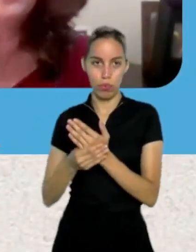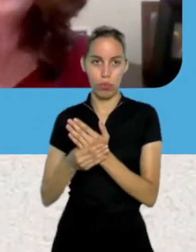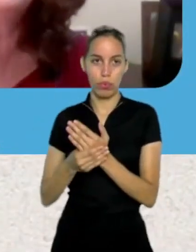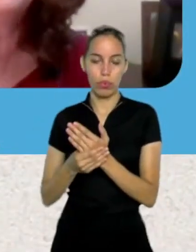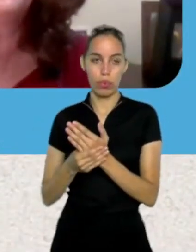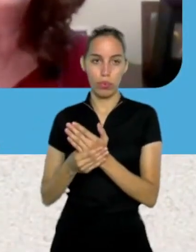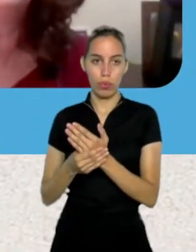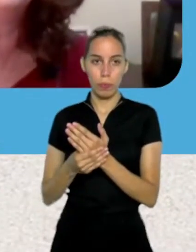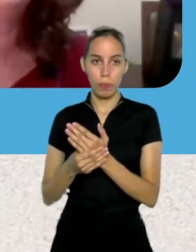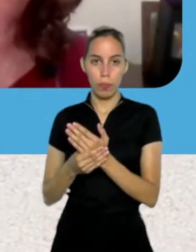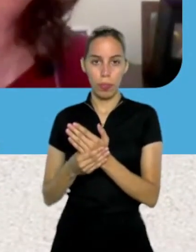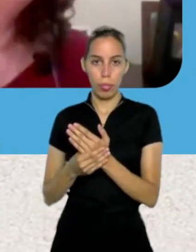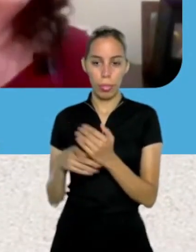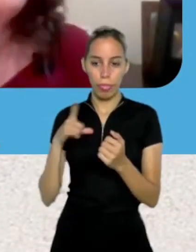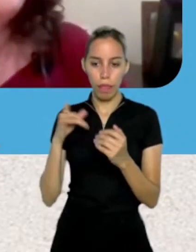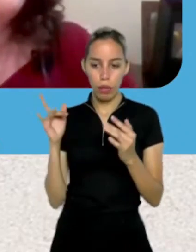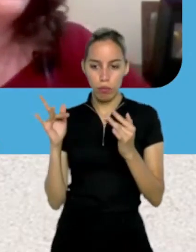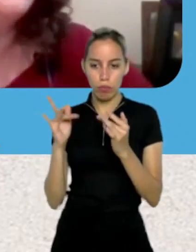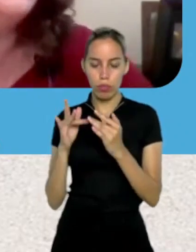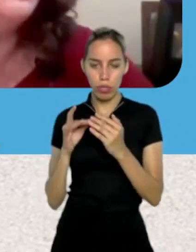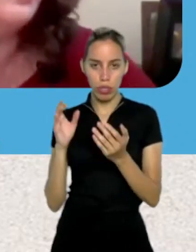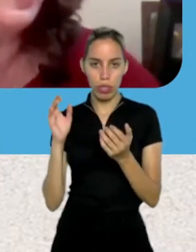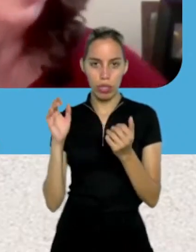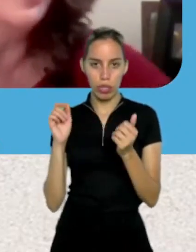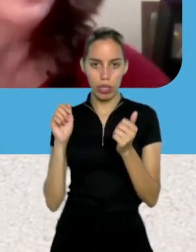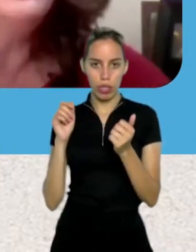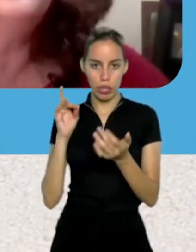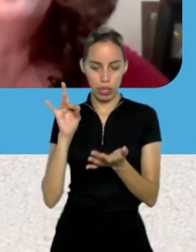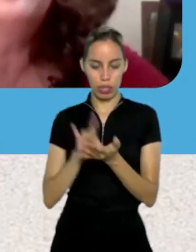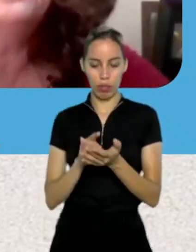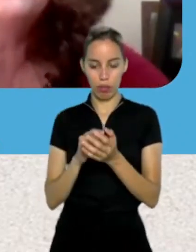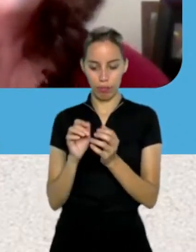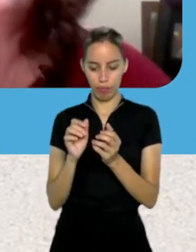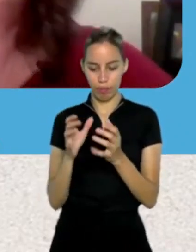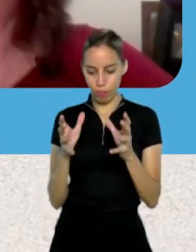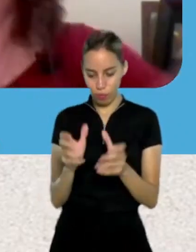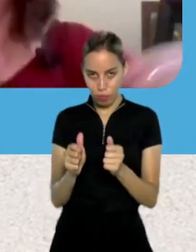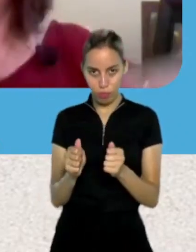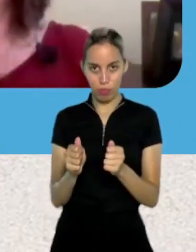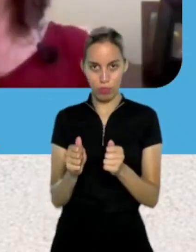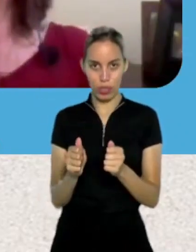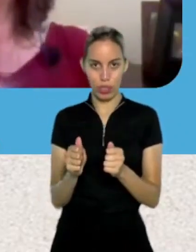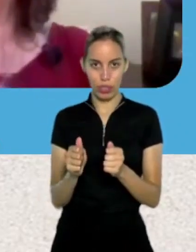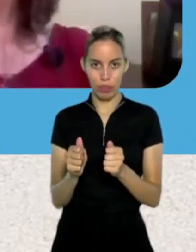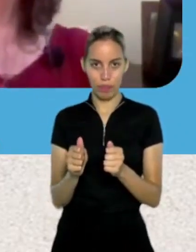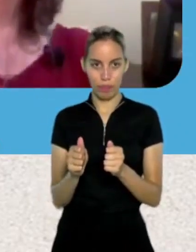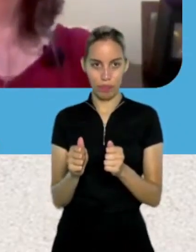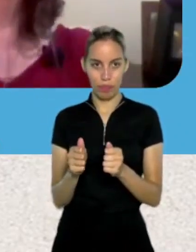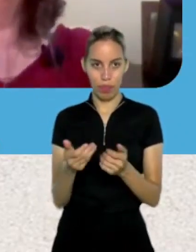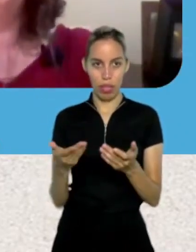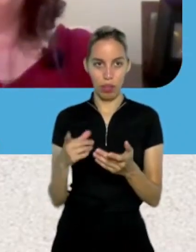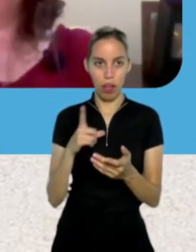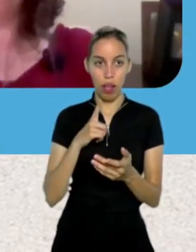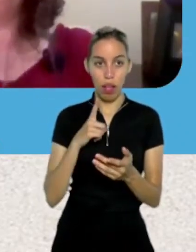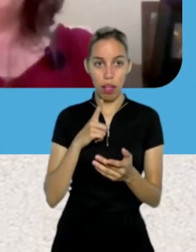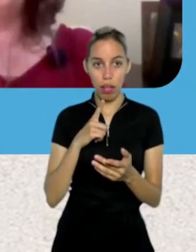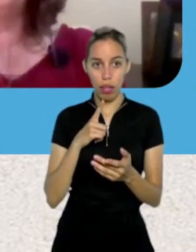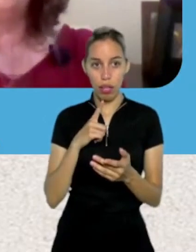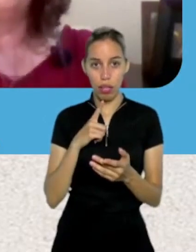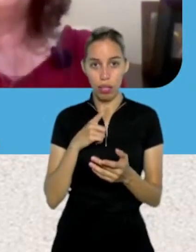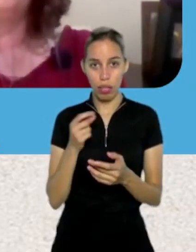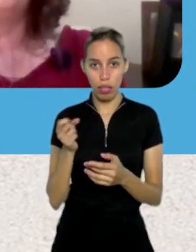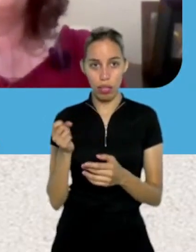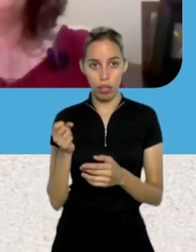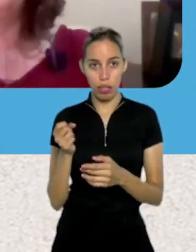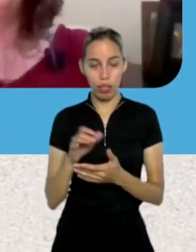essa proximidade, né? E agora eu vou lançar, já está em Isso que eu ia te pré-venda. pedir, Jônia, para a Isso,